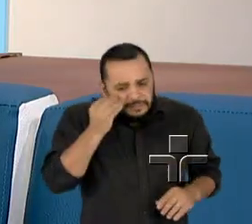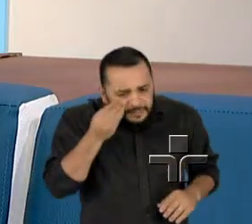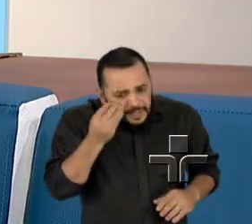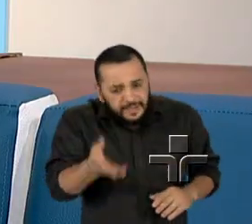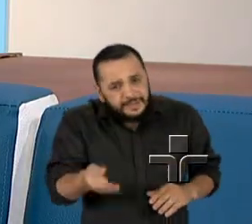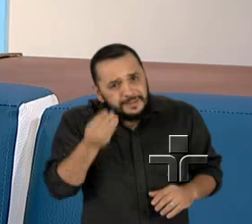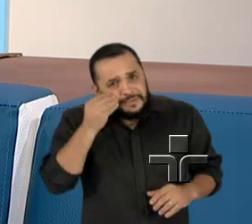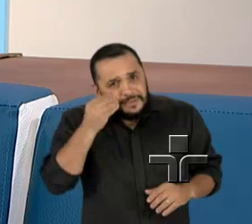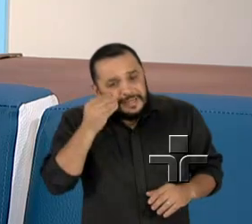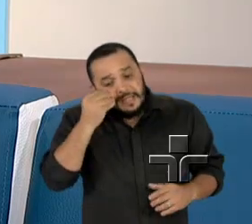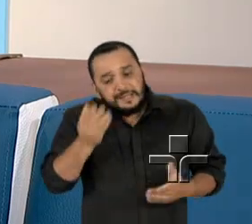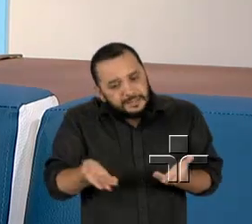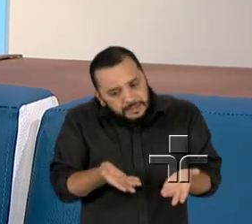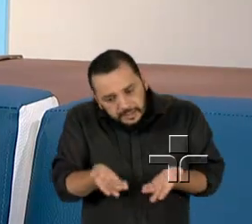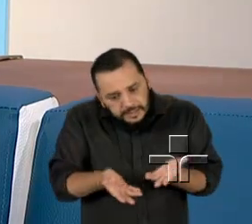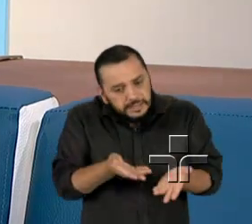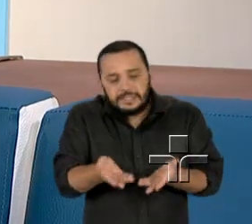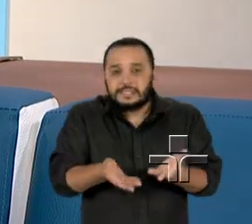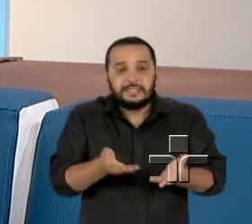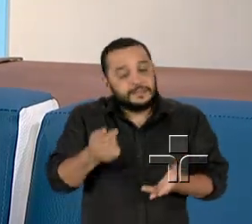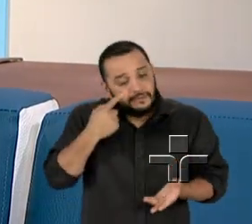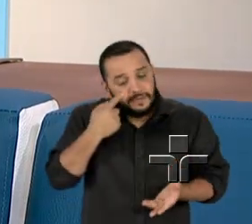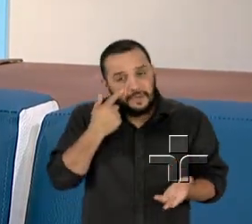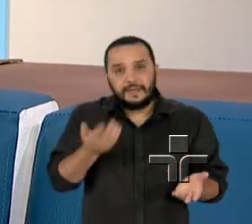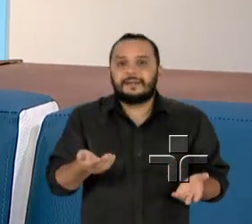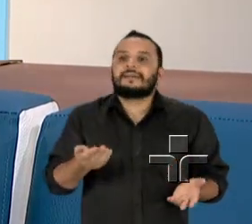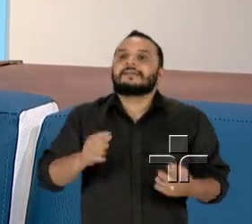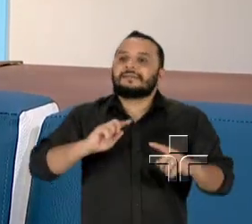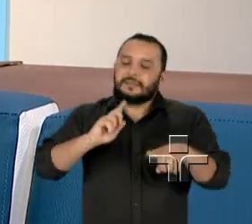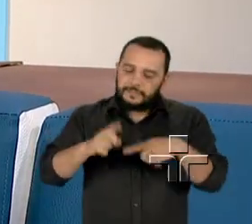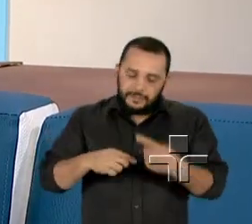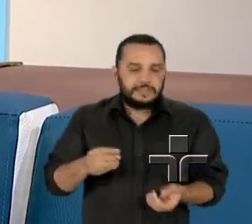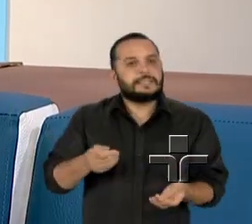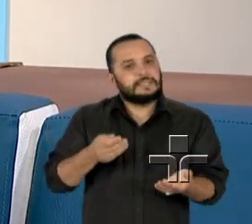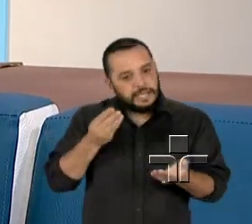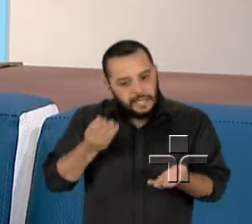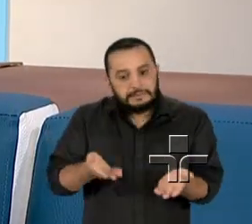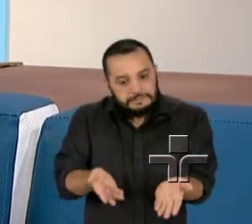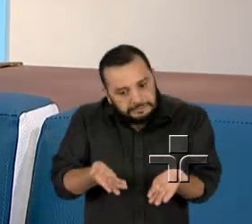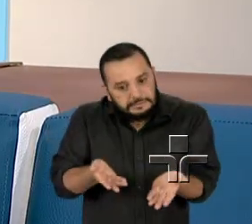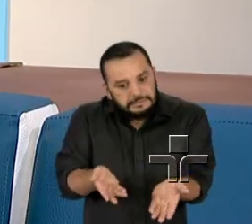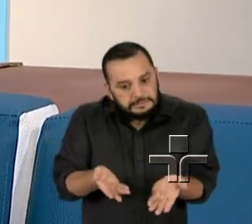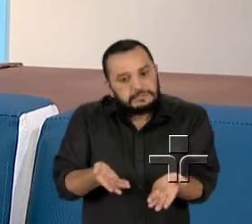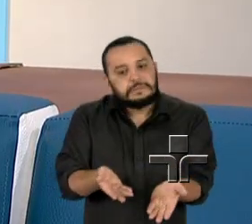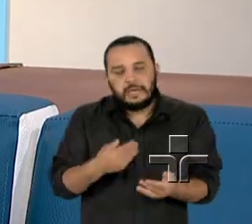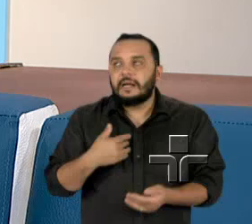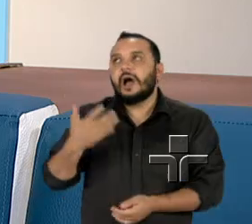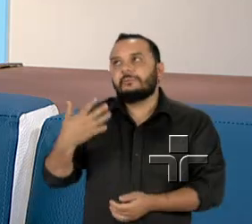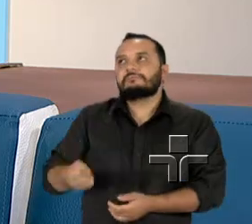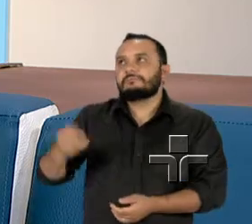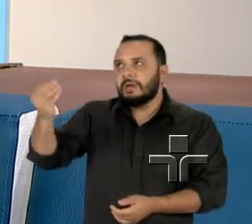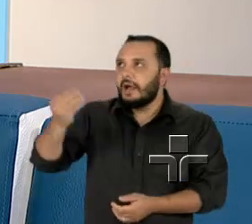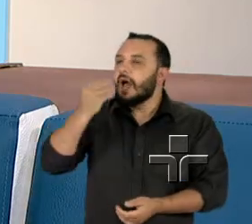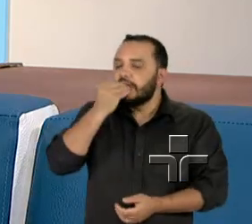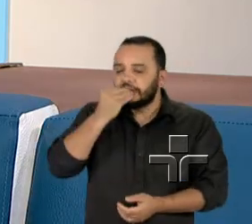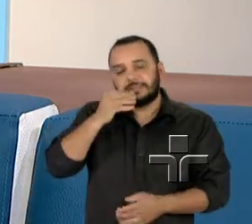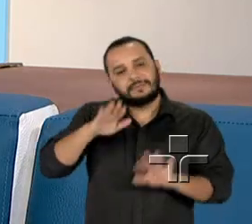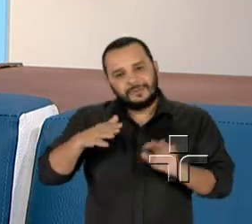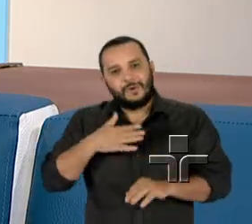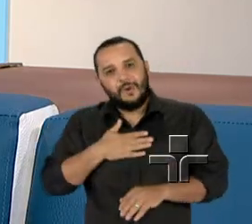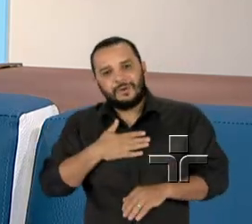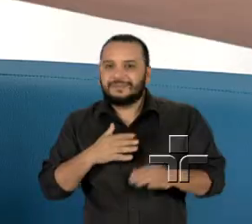que falar, você tem que experimentar para saber se você gosta ou não. Verdade. E aí, depois de muita insistência, eu fico insistindo, aí ela experimenta. Aí, às vezes gosta, às